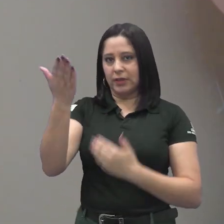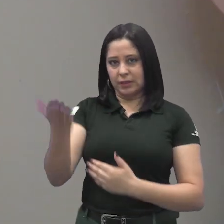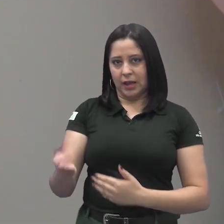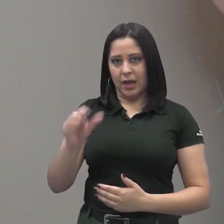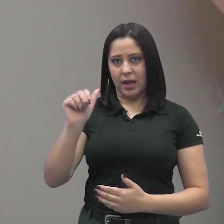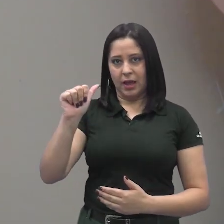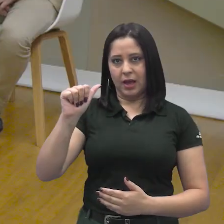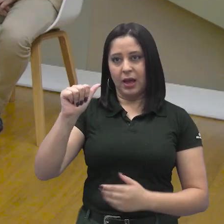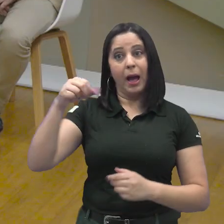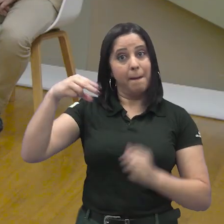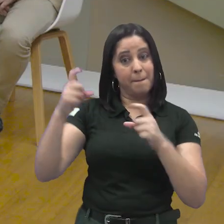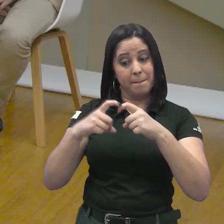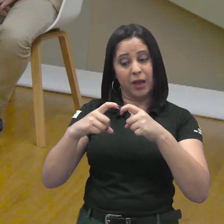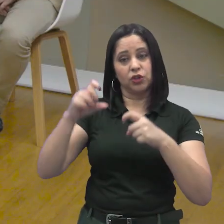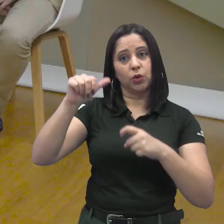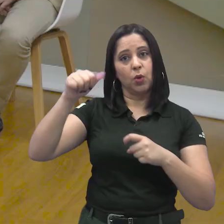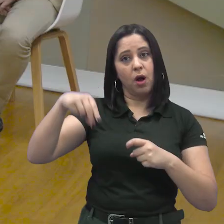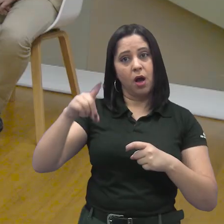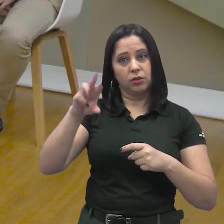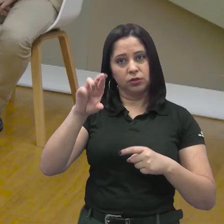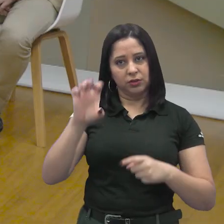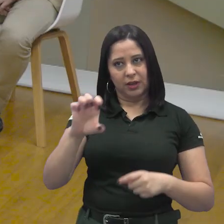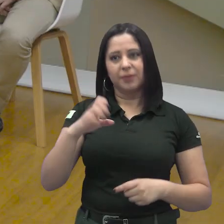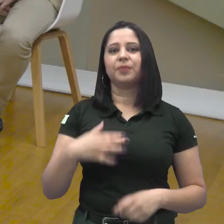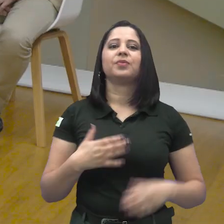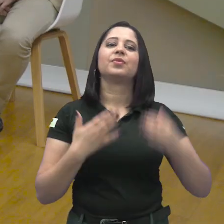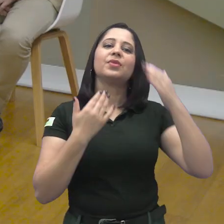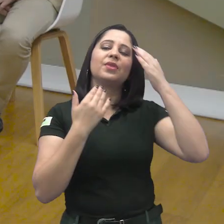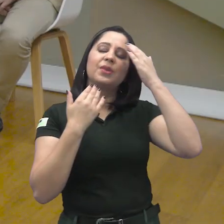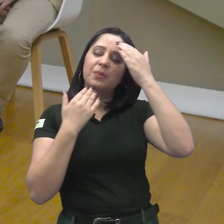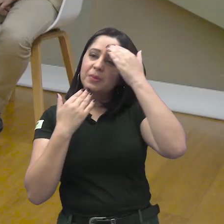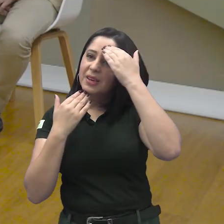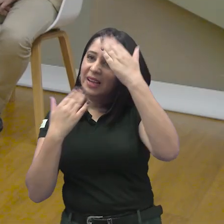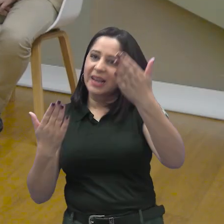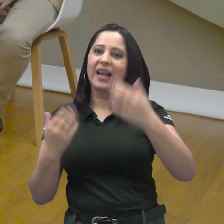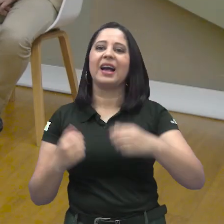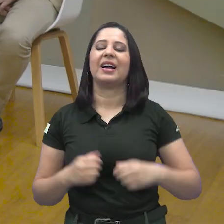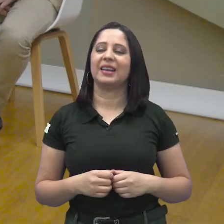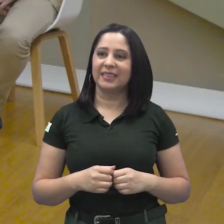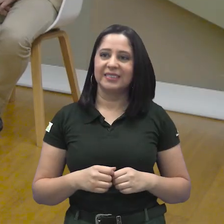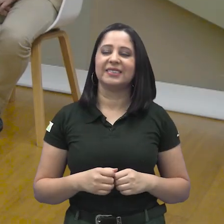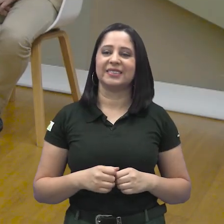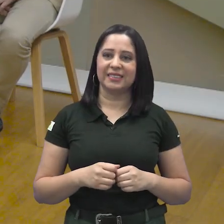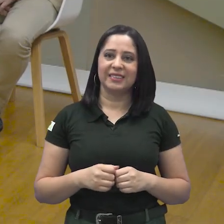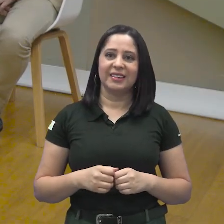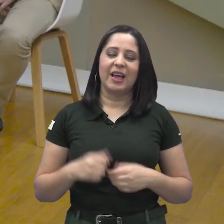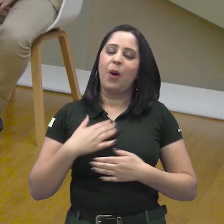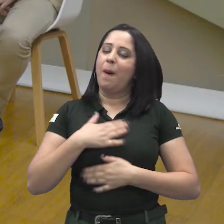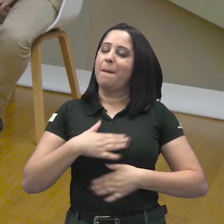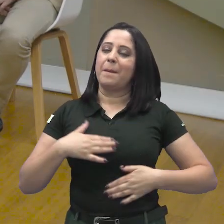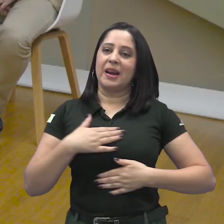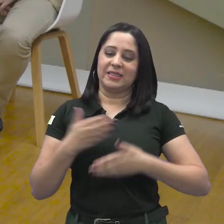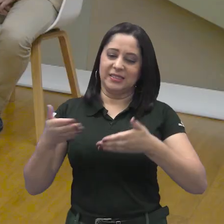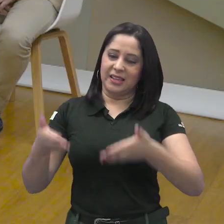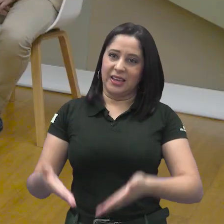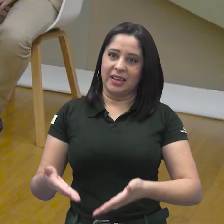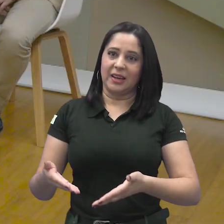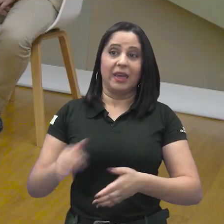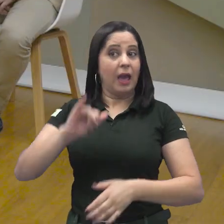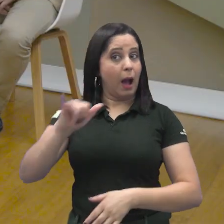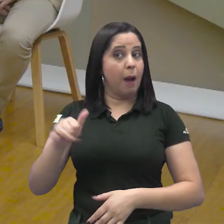Farinelli. Doutor, seja muito bem-vindo. Muito obrigado mais uma vez, de estar participando aqui com vocês. É um privilégio